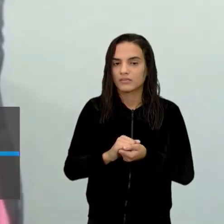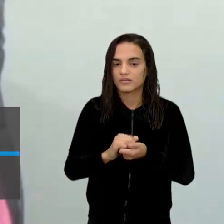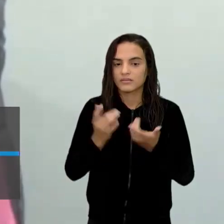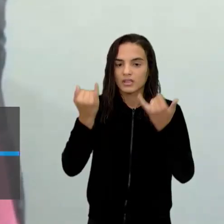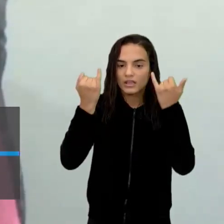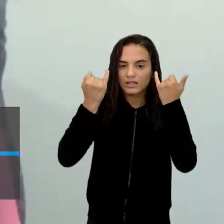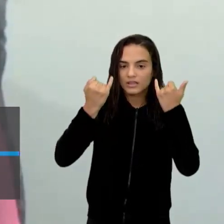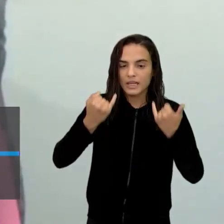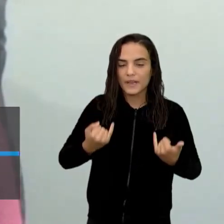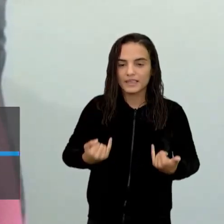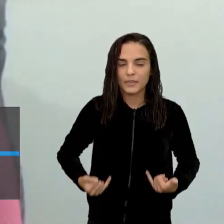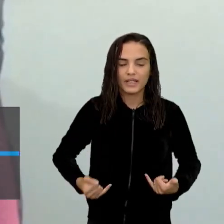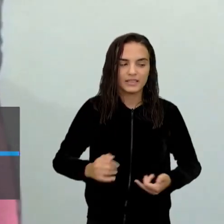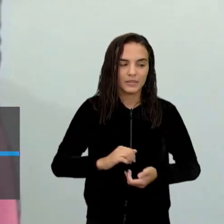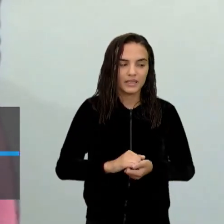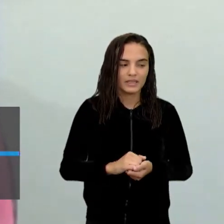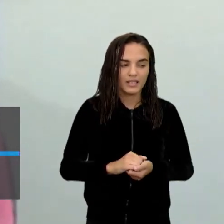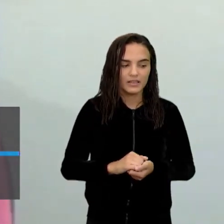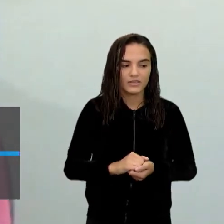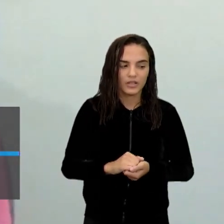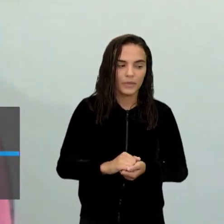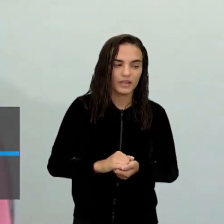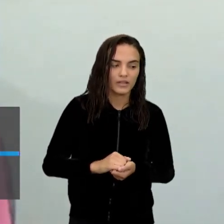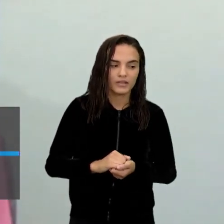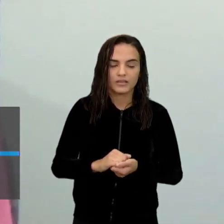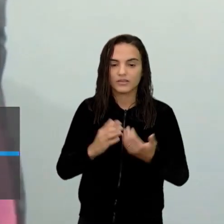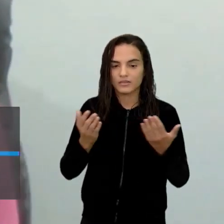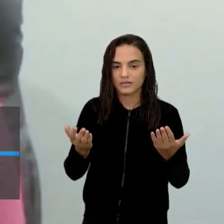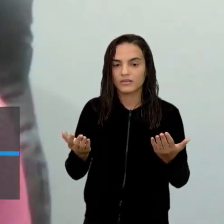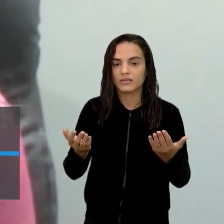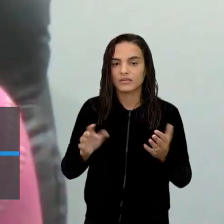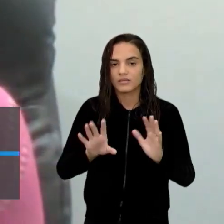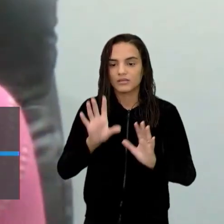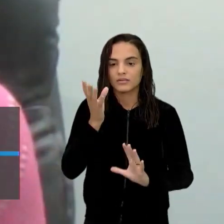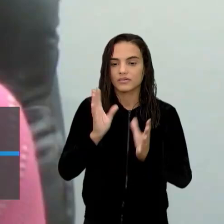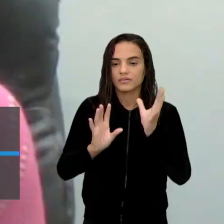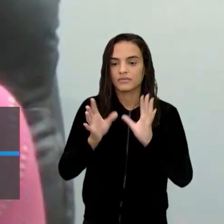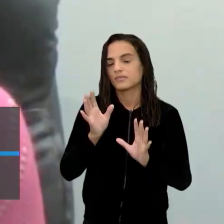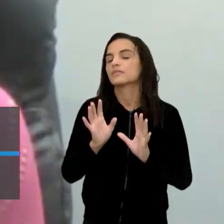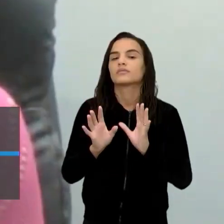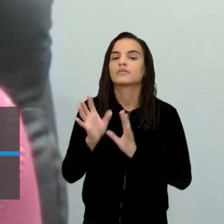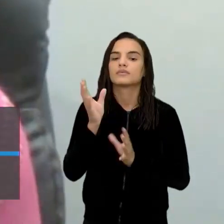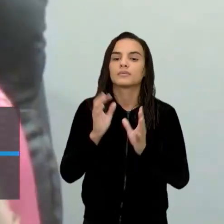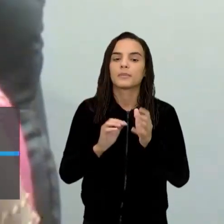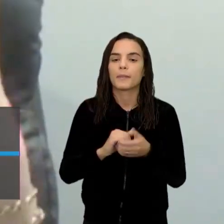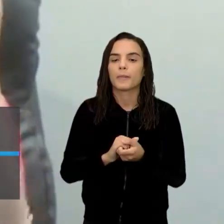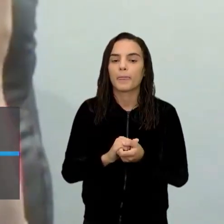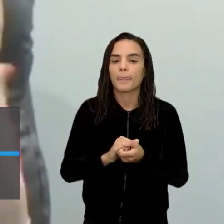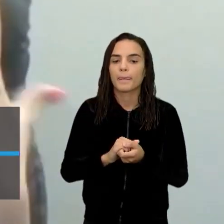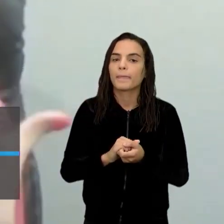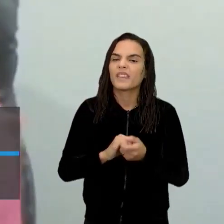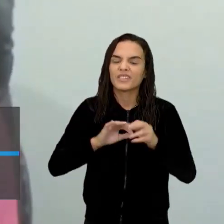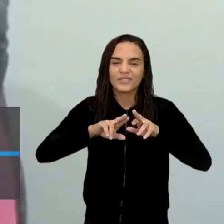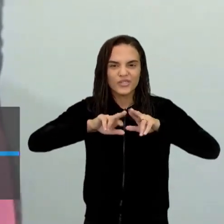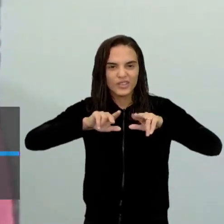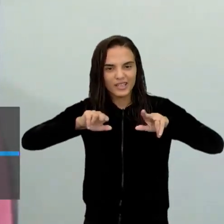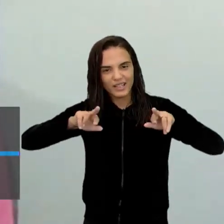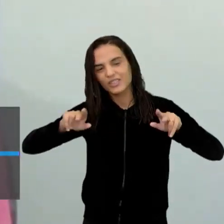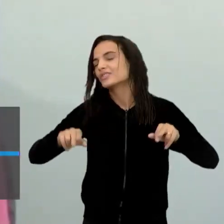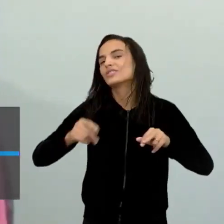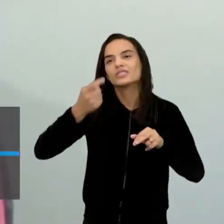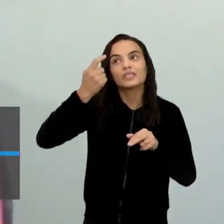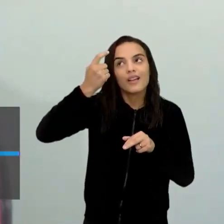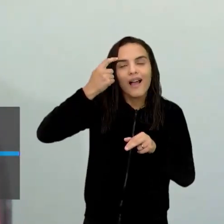desnutrição e a hidrocefalia. E nós temos muitos alunos, né, que têm a hidro e aí colocam válvula, que é o acúmulo de líquido